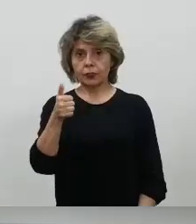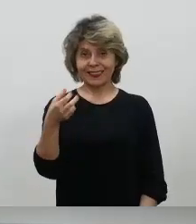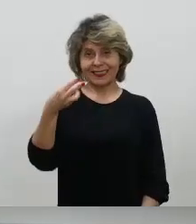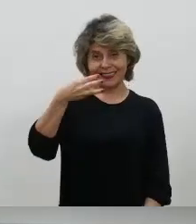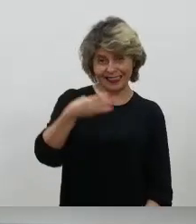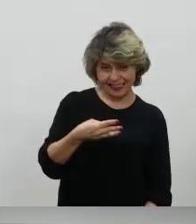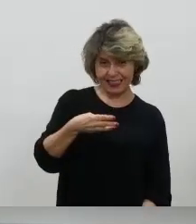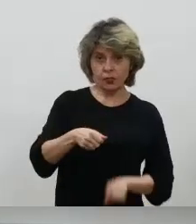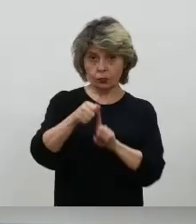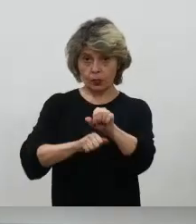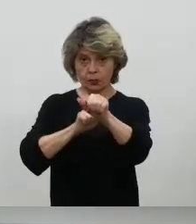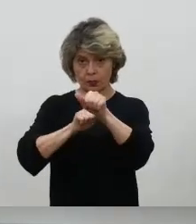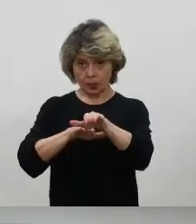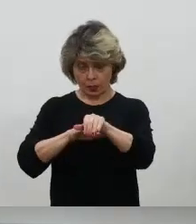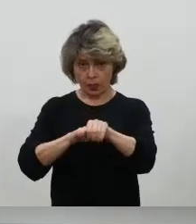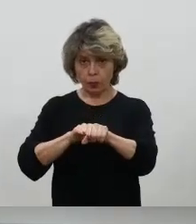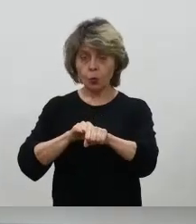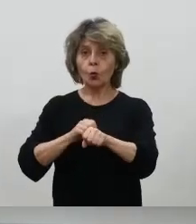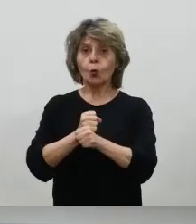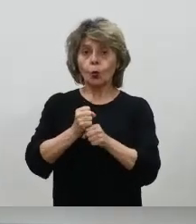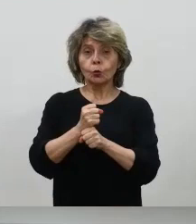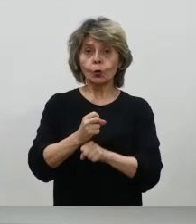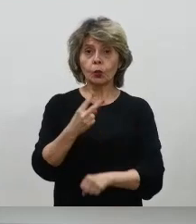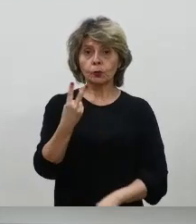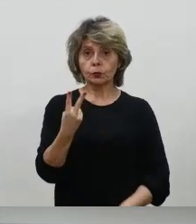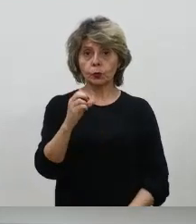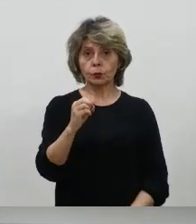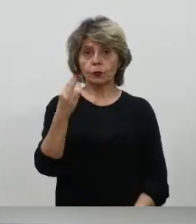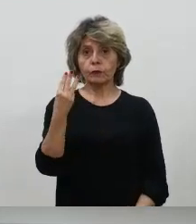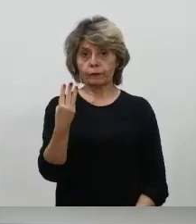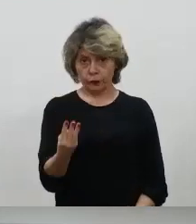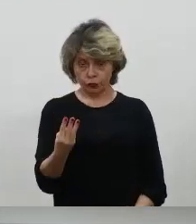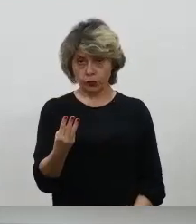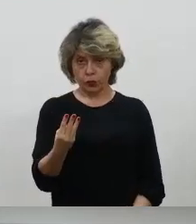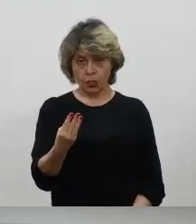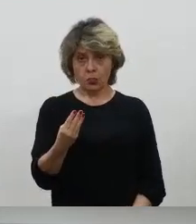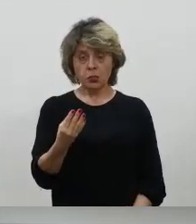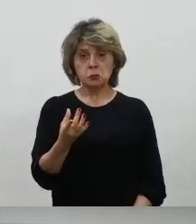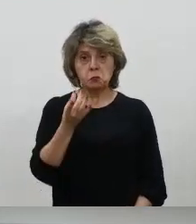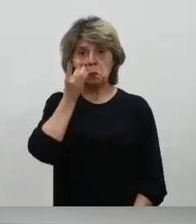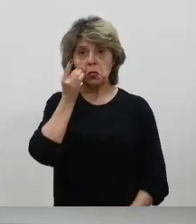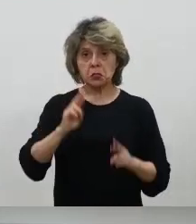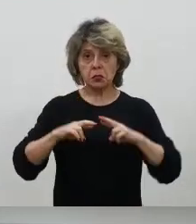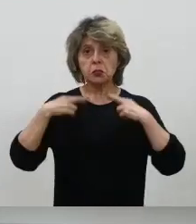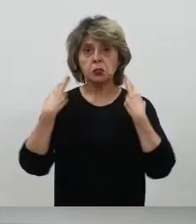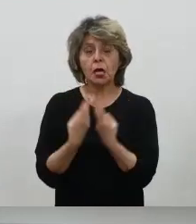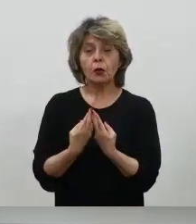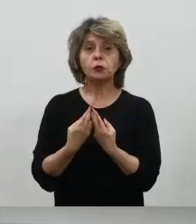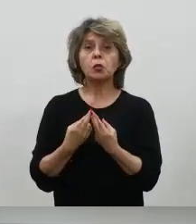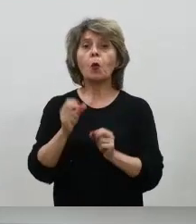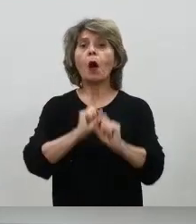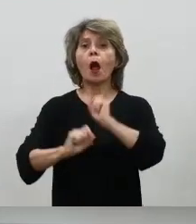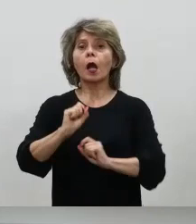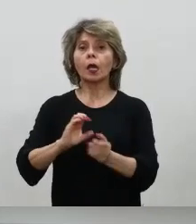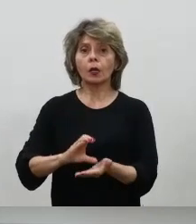2023 compareceram por vídeo conferência os excelentíssimos senhores conselheiros valcenor Bracho